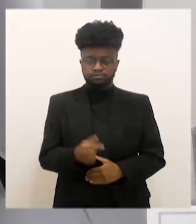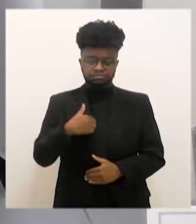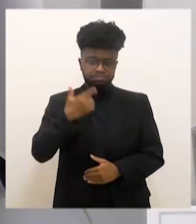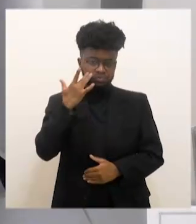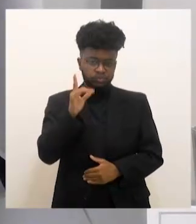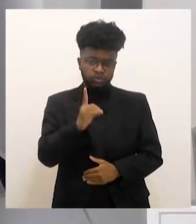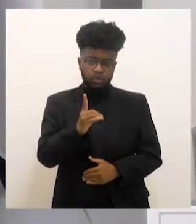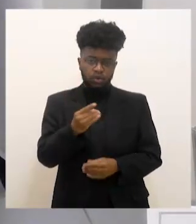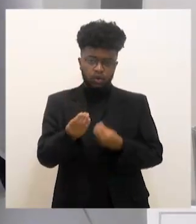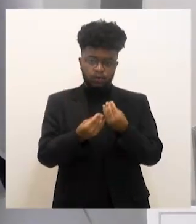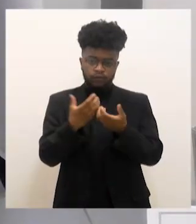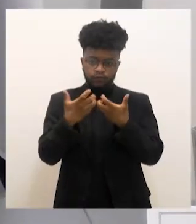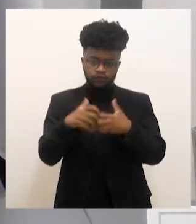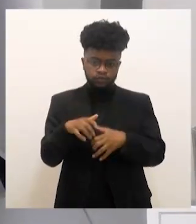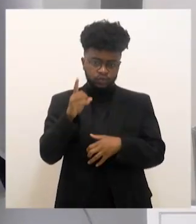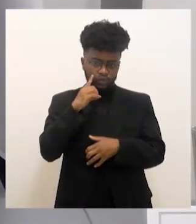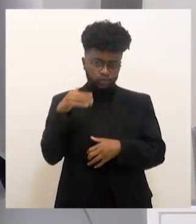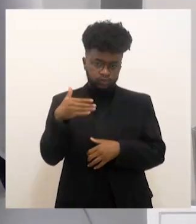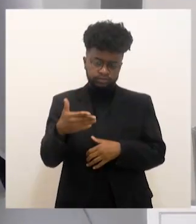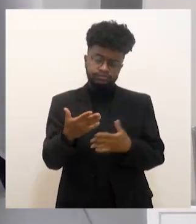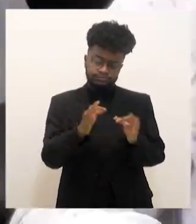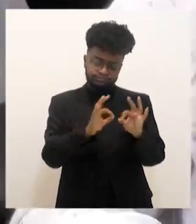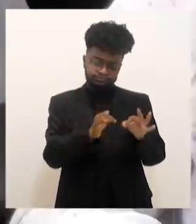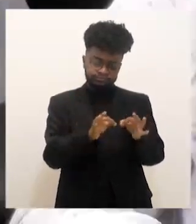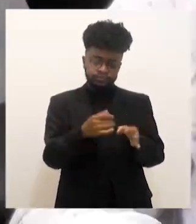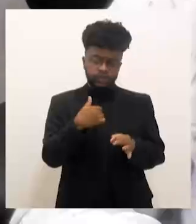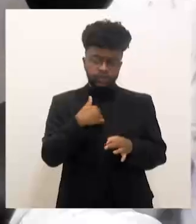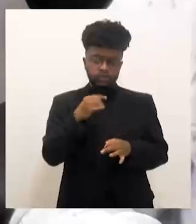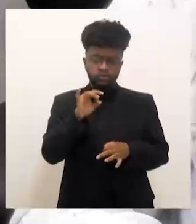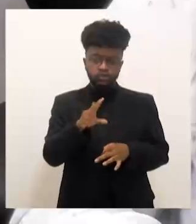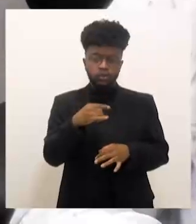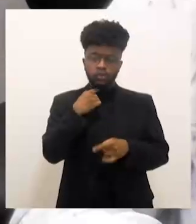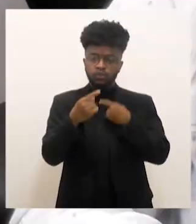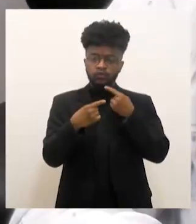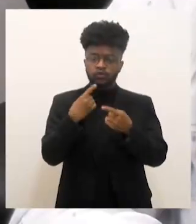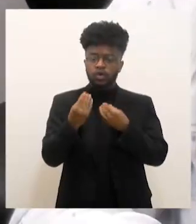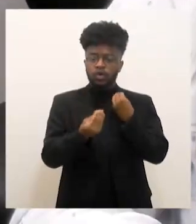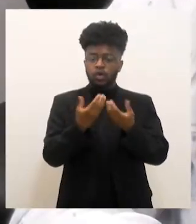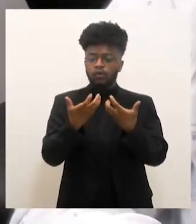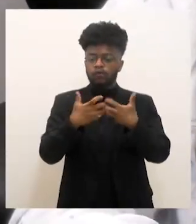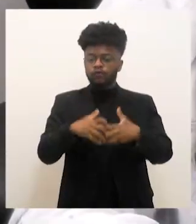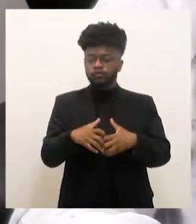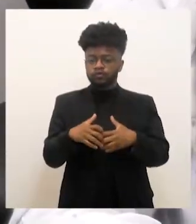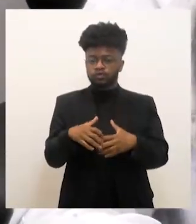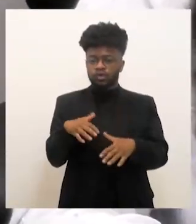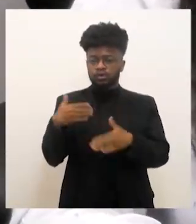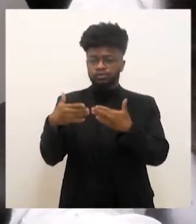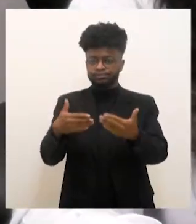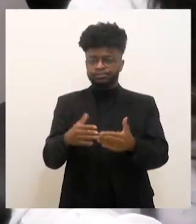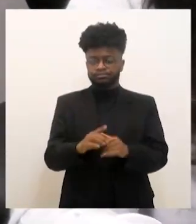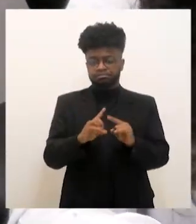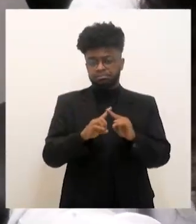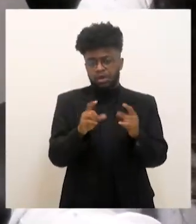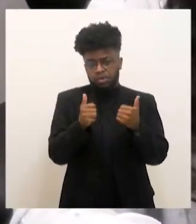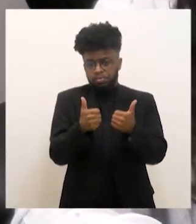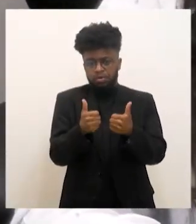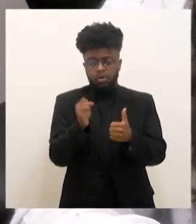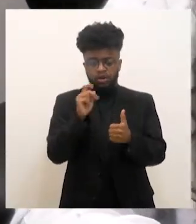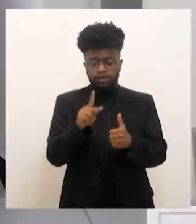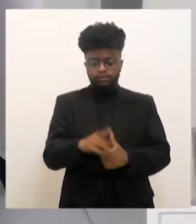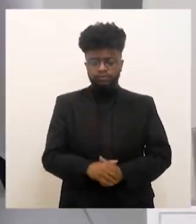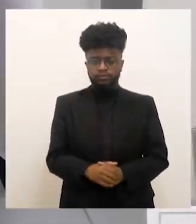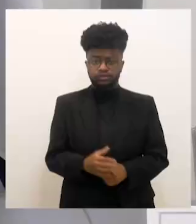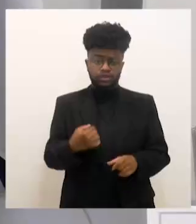seria a tramitação disso. Exatamente. Eu estava só na dúvida de como seria a viabilidade disso. Mas ok.